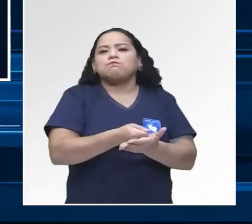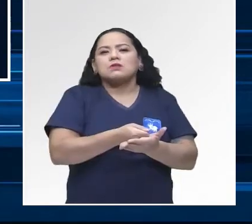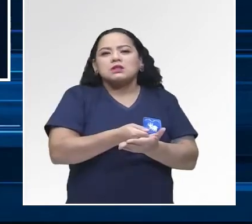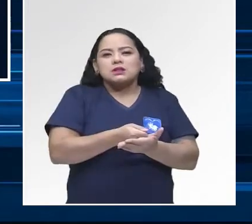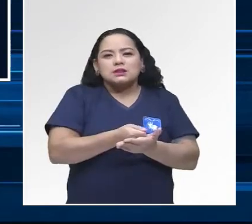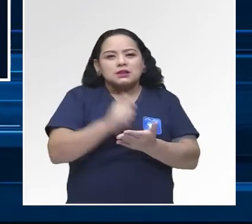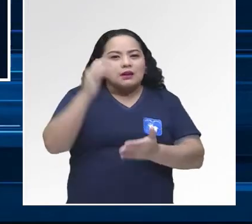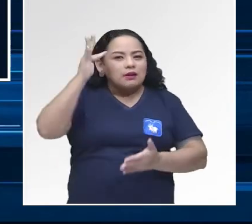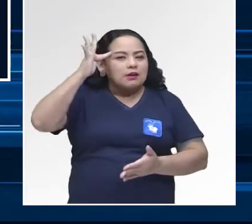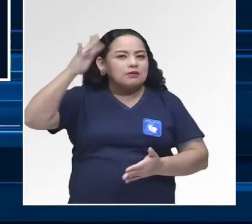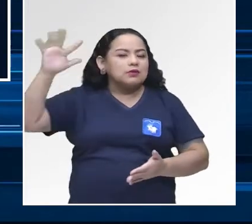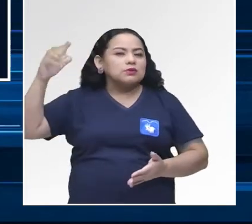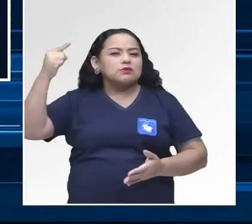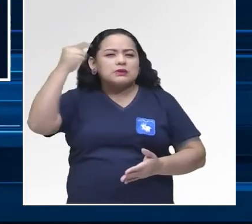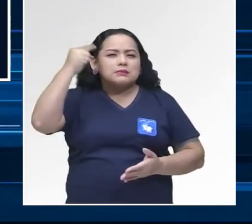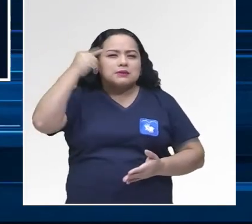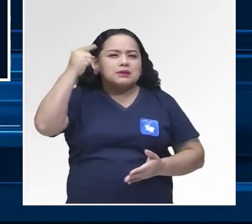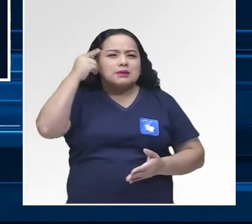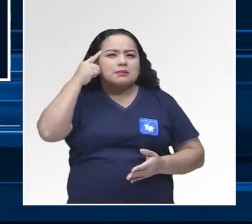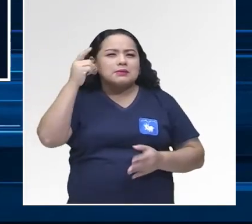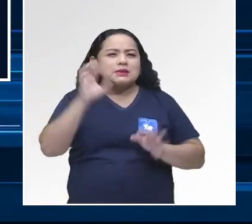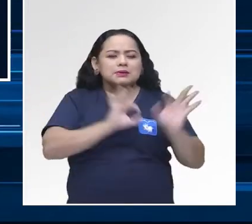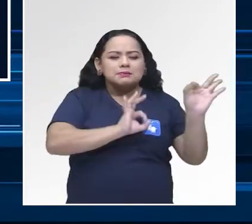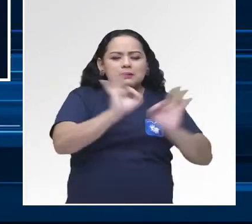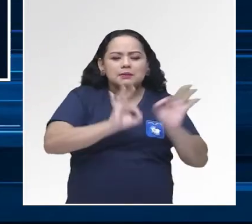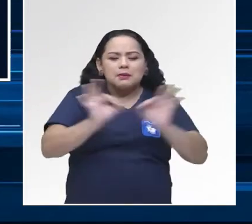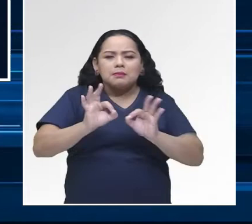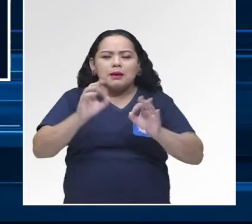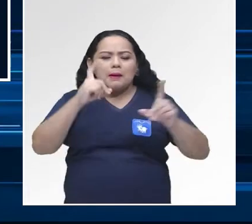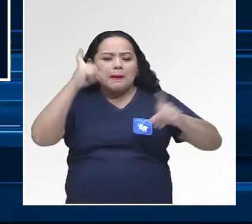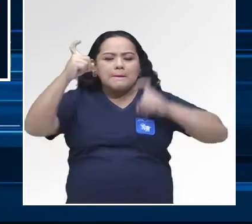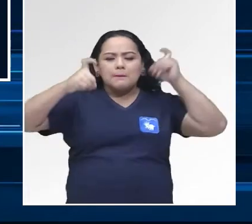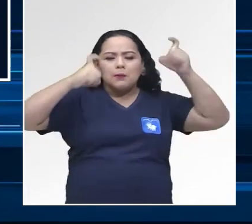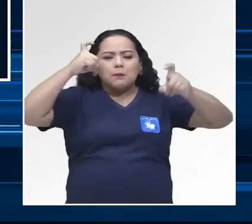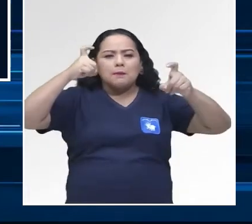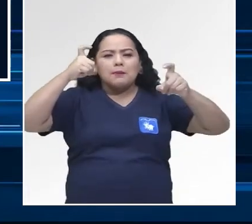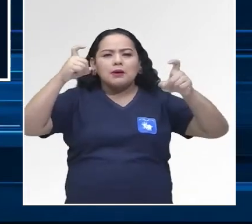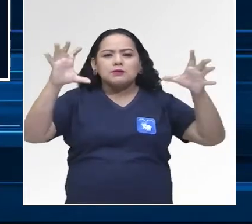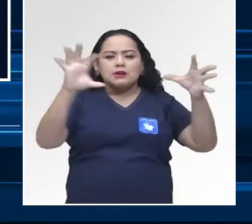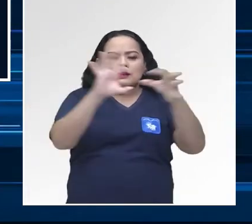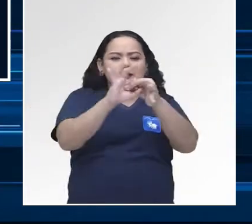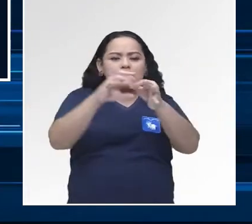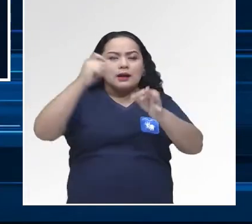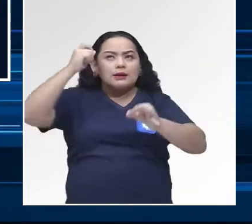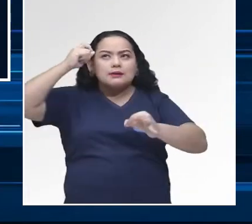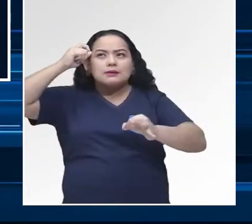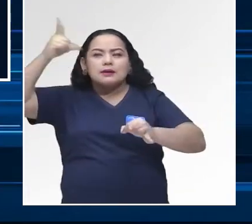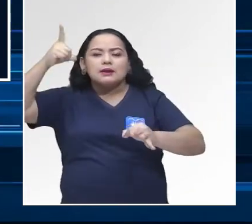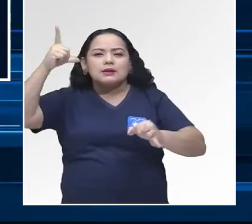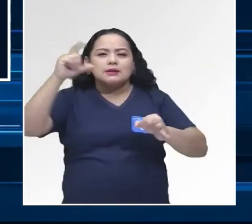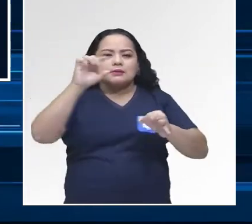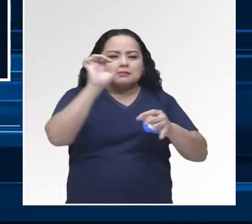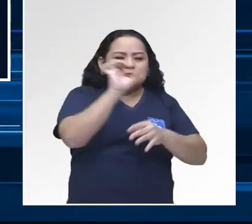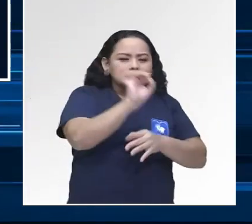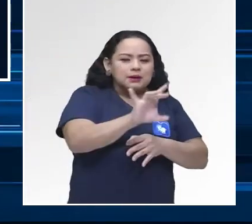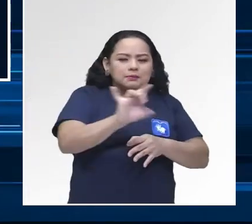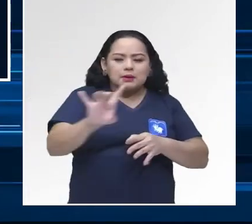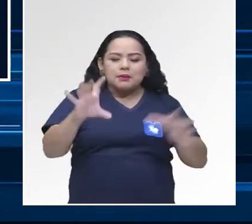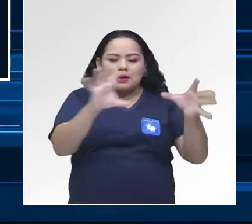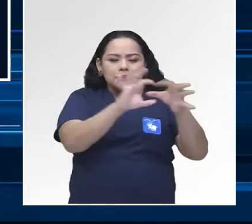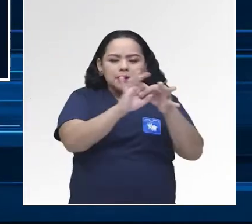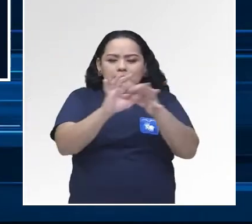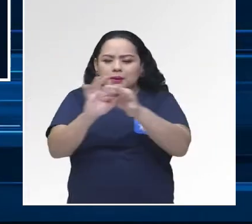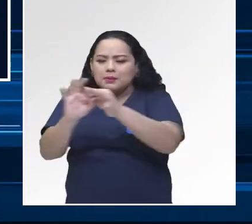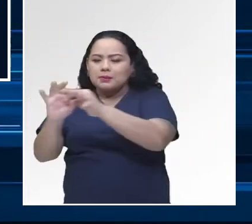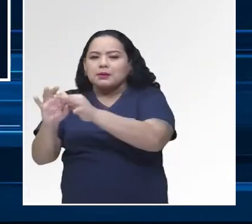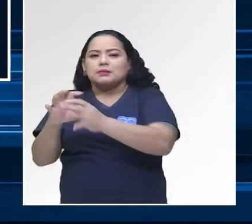Ele vai ser sistemático, ele está preocupado em ligar as ideias, em buscar ligar as